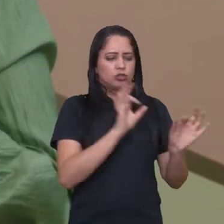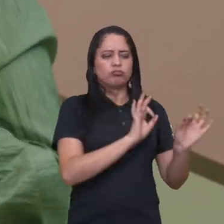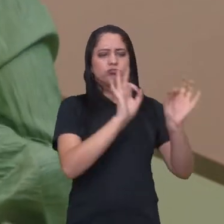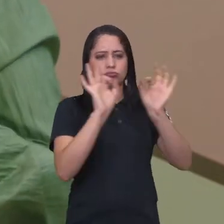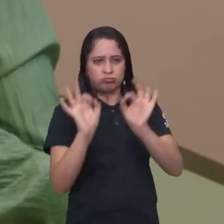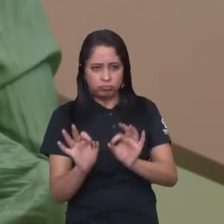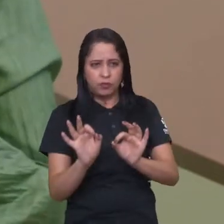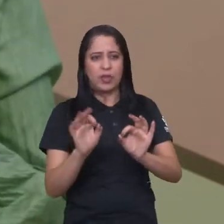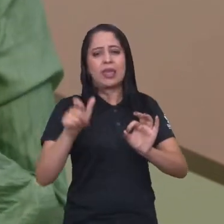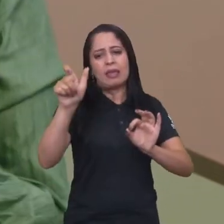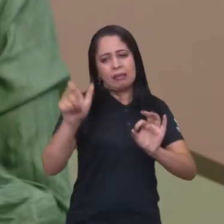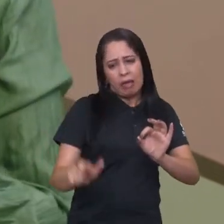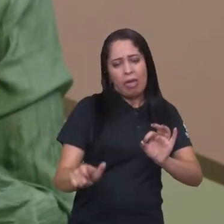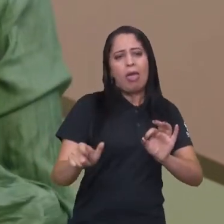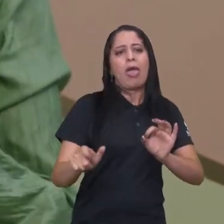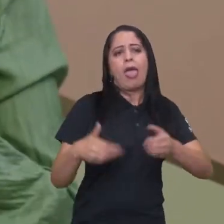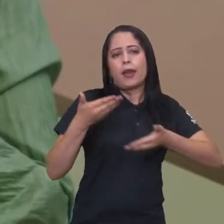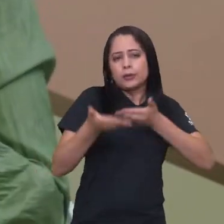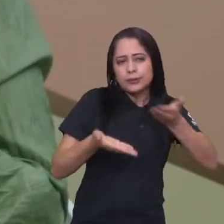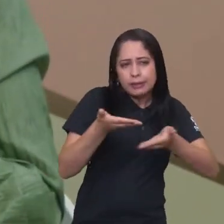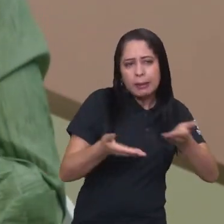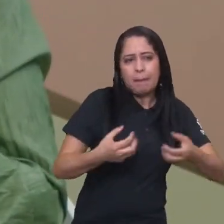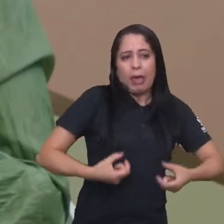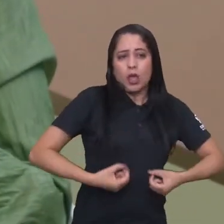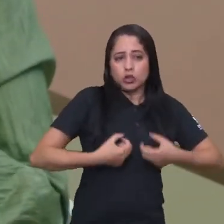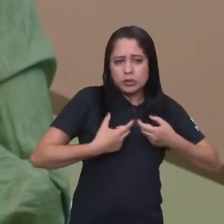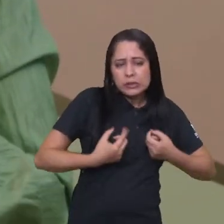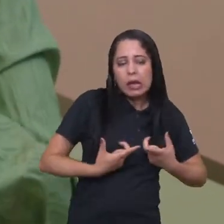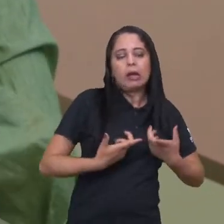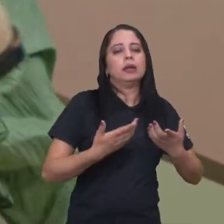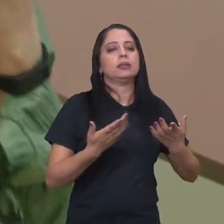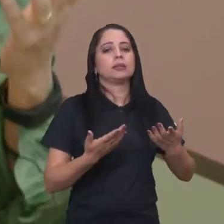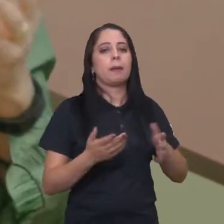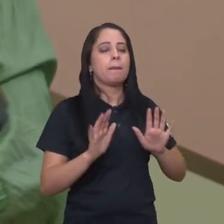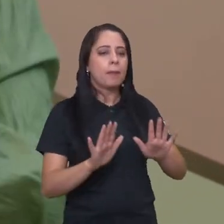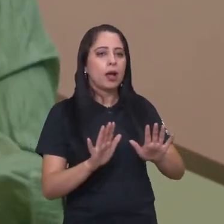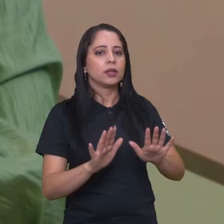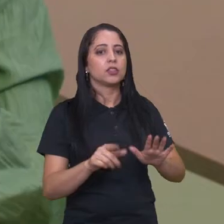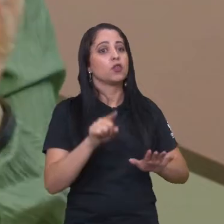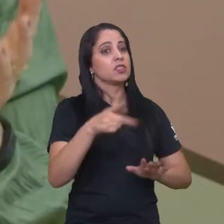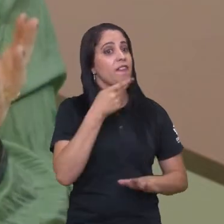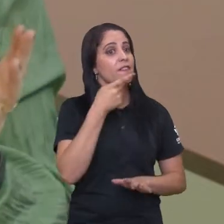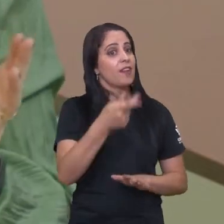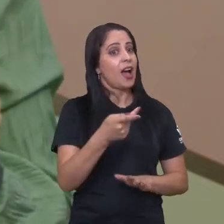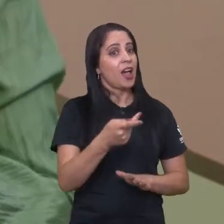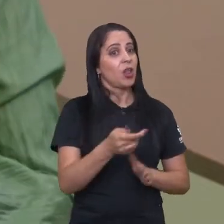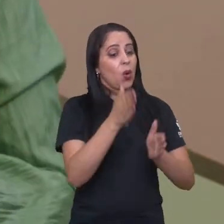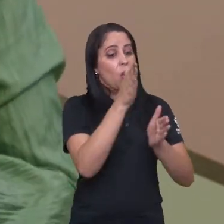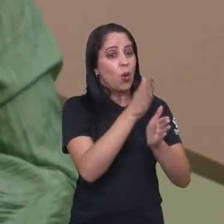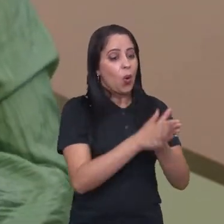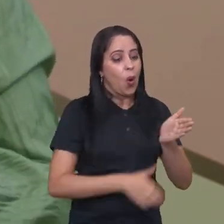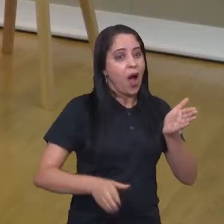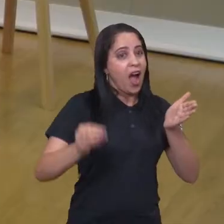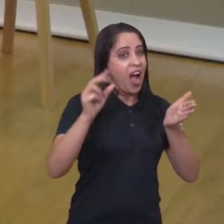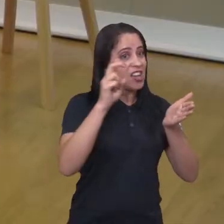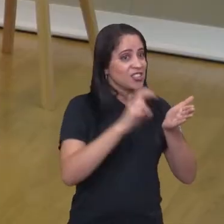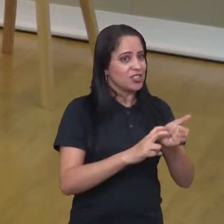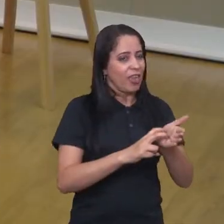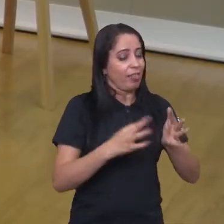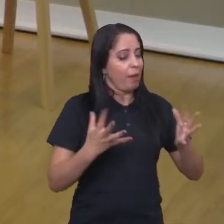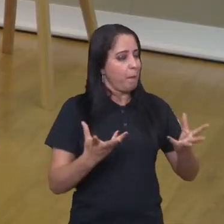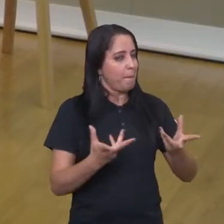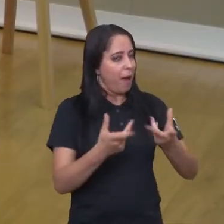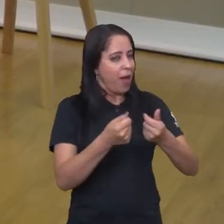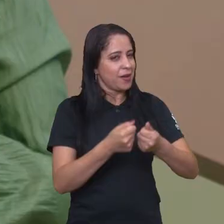de esposa, meu papel como fisioterapeuta, meu papel como mentora, meu papel religioso, meu papel na sociedade. Não tem vários papéis, assim como você e como todos